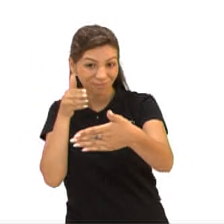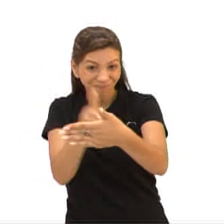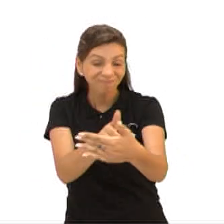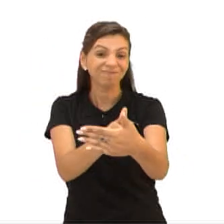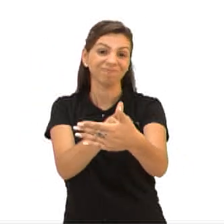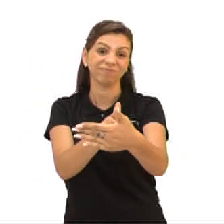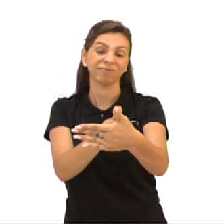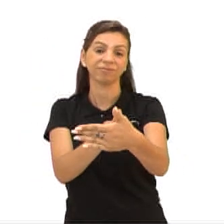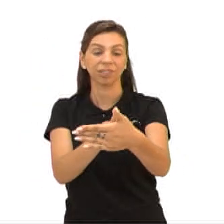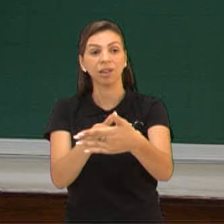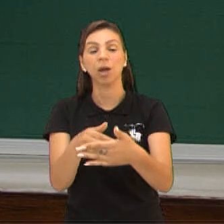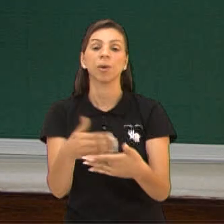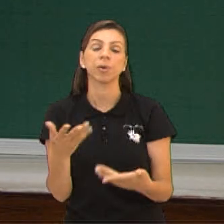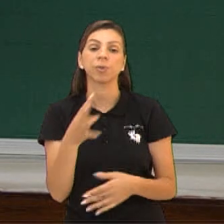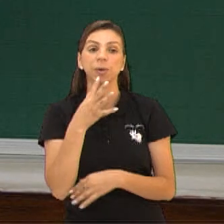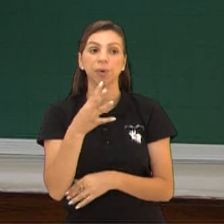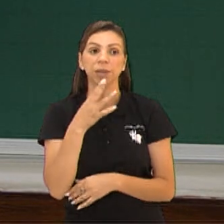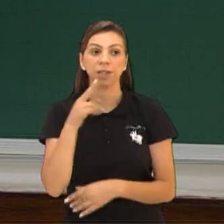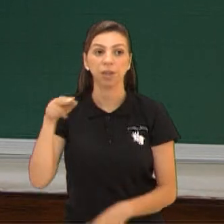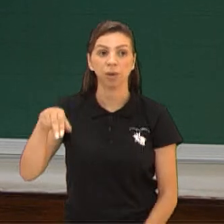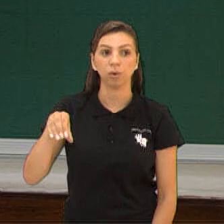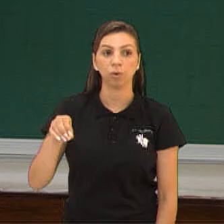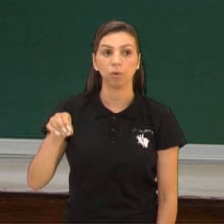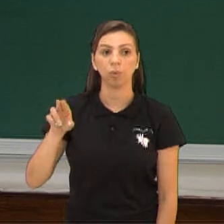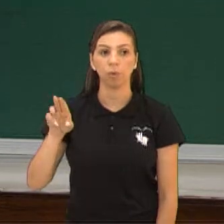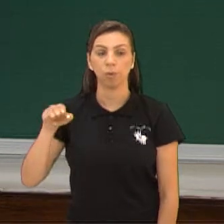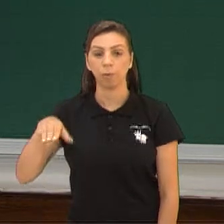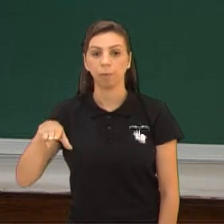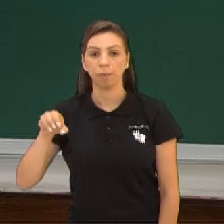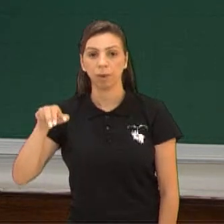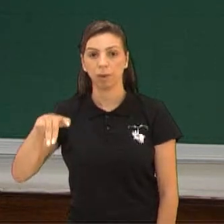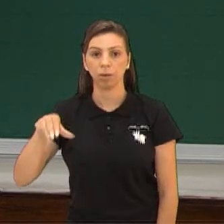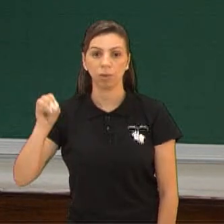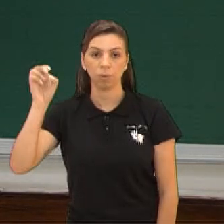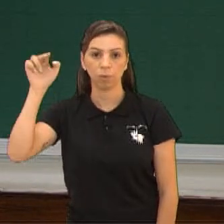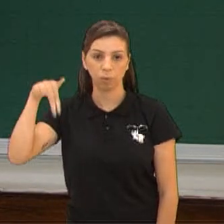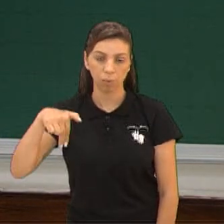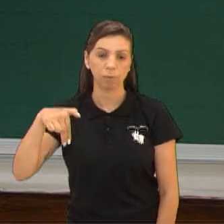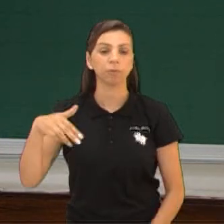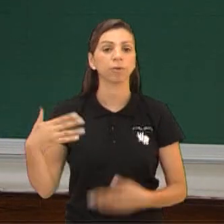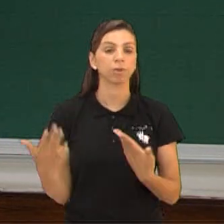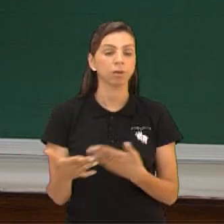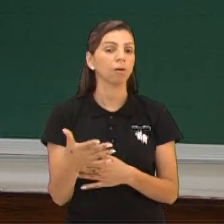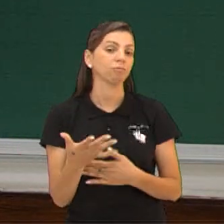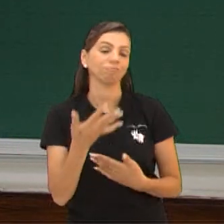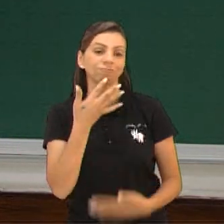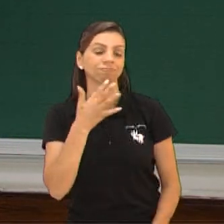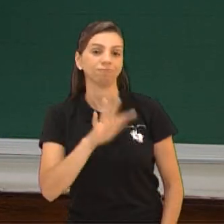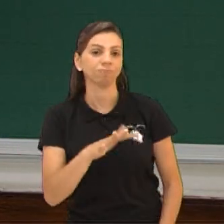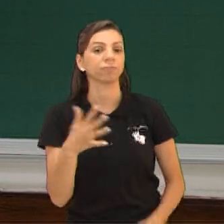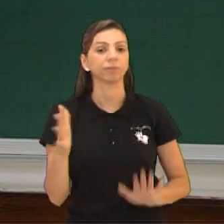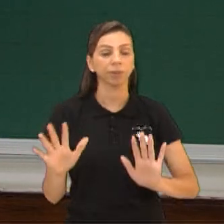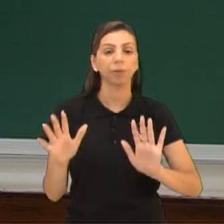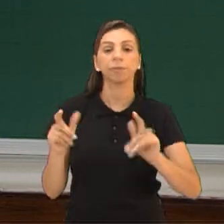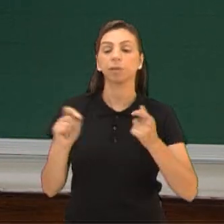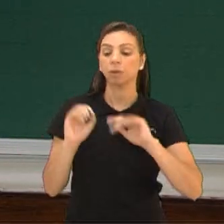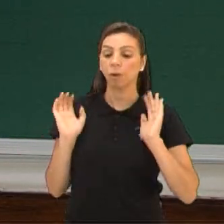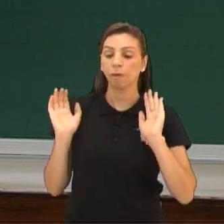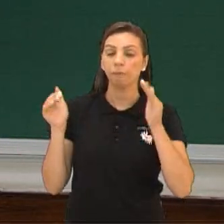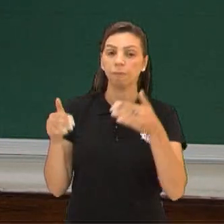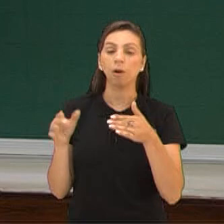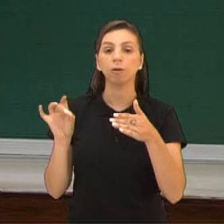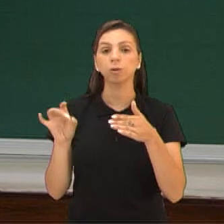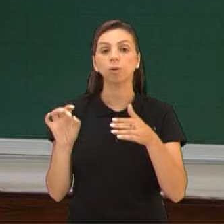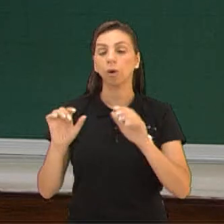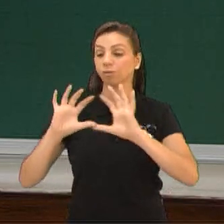o número. Então, como nós não conseguimos, através da razão, conhecer o número, nós devemos nos dedicar não à